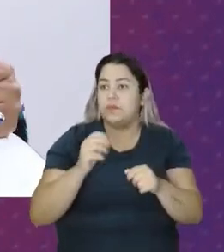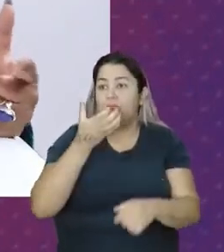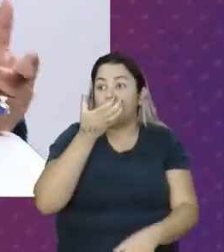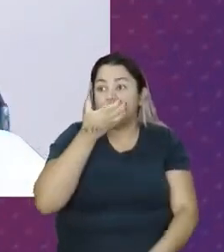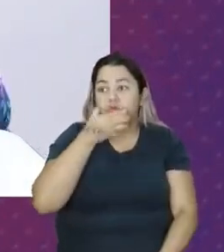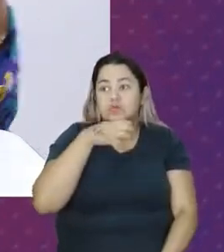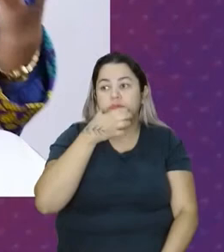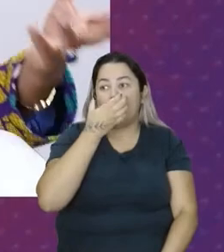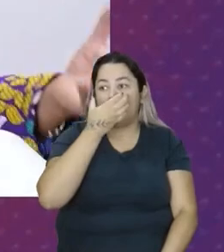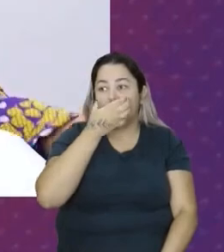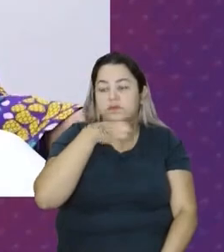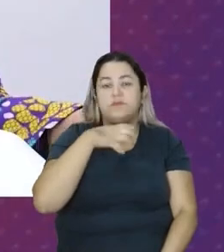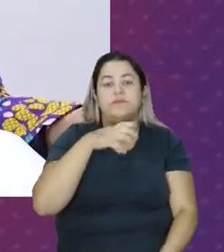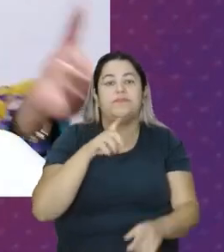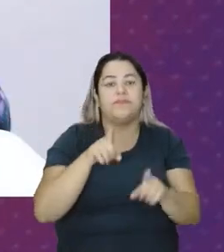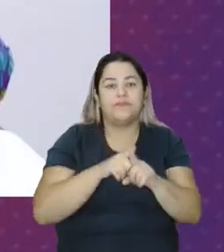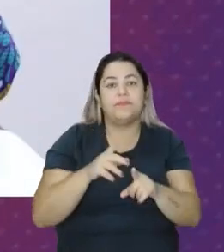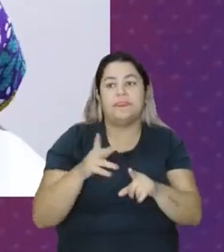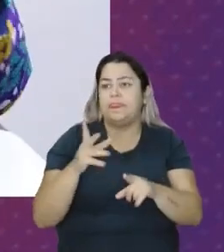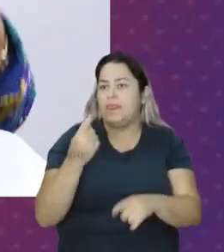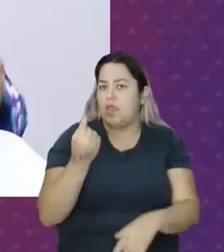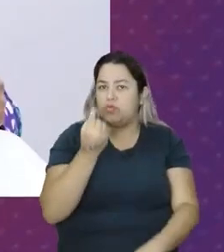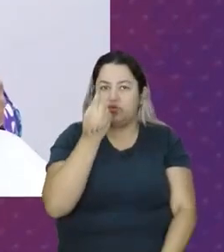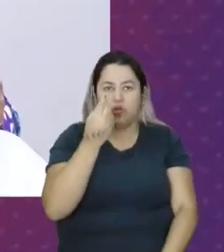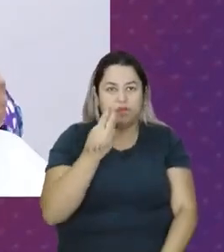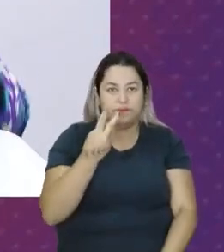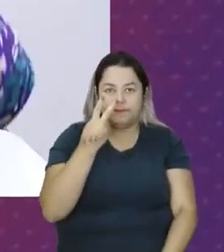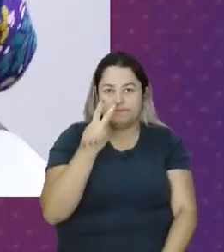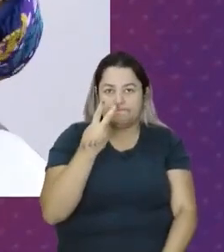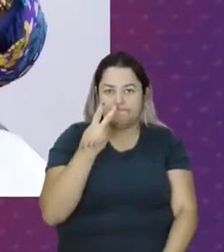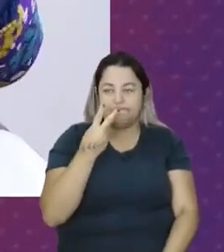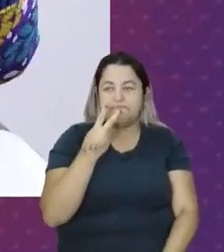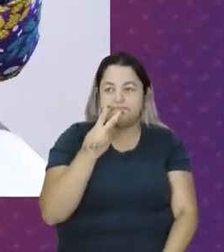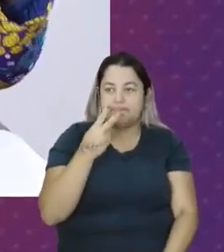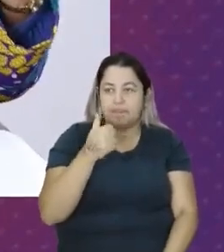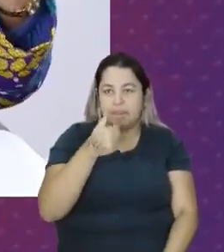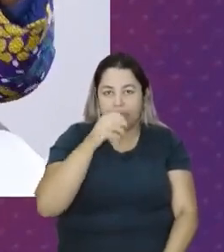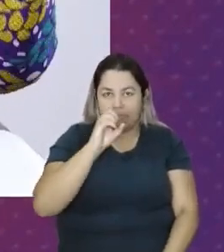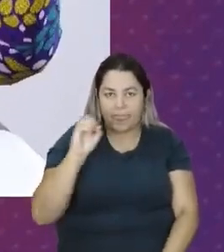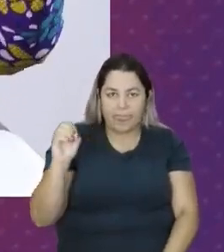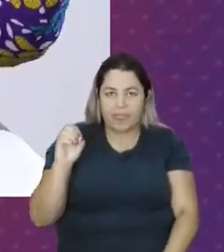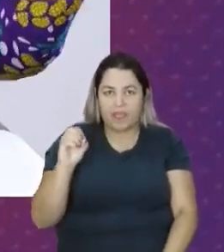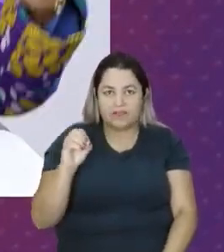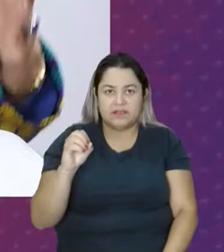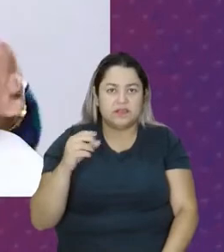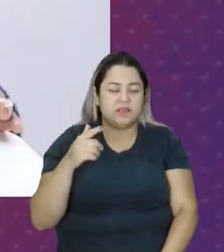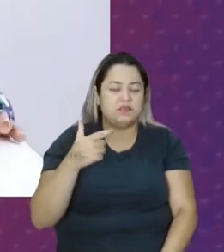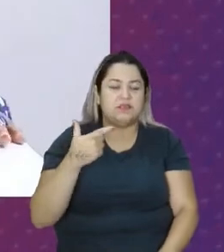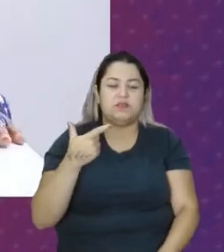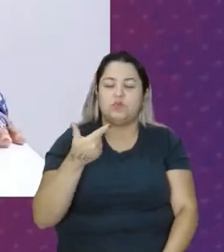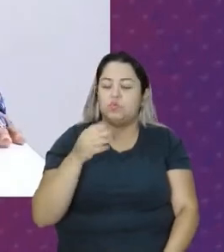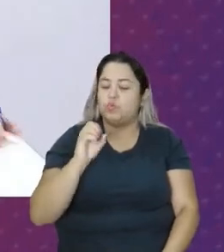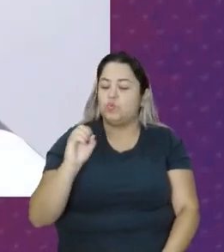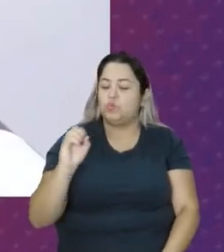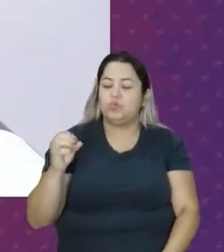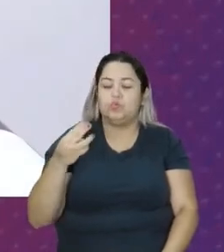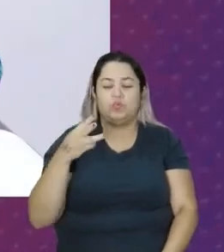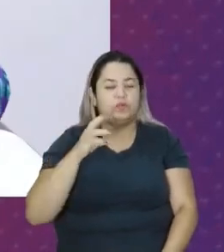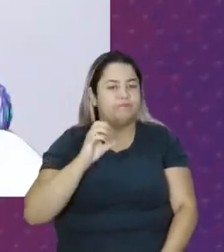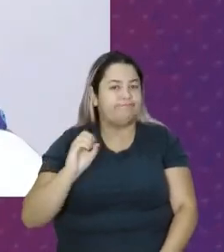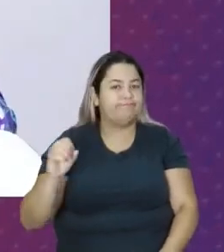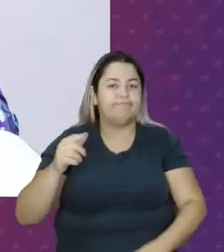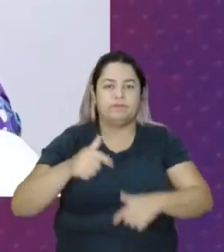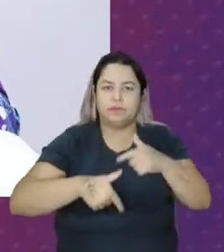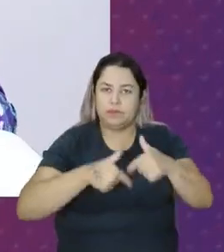maçã, foram resgatados, não foi um ou dois, 100, 200, 300 trabalhadores,